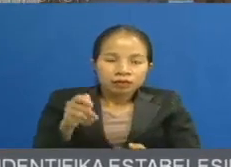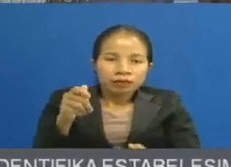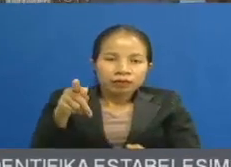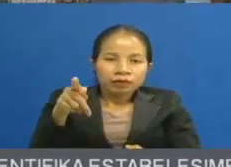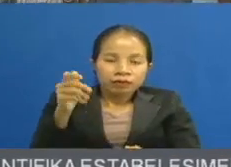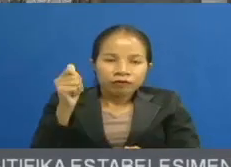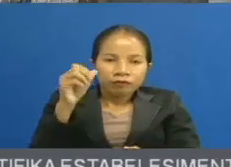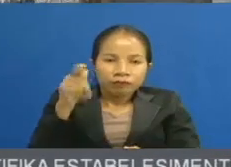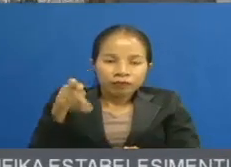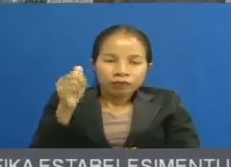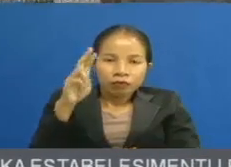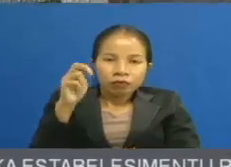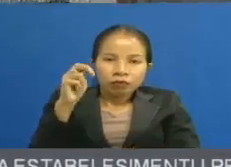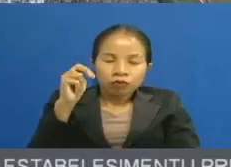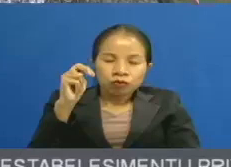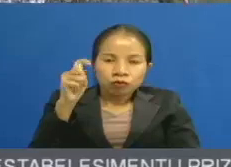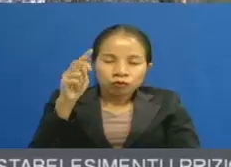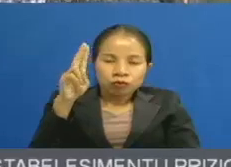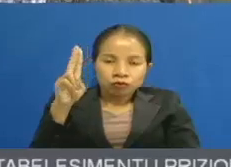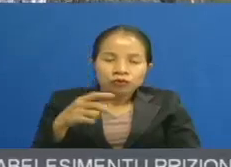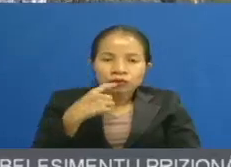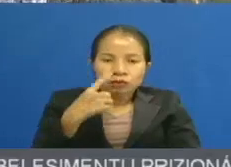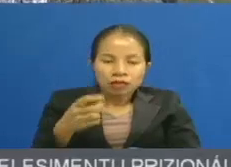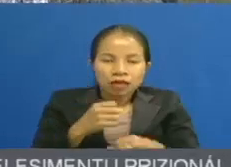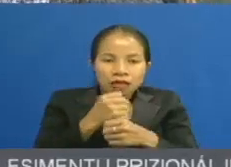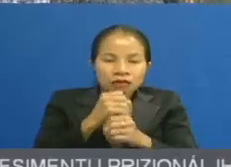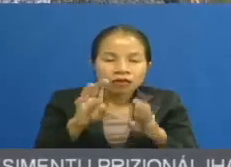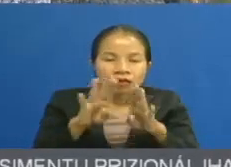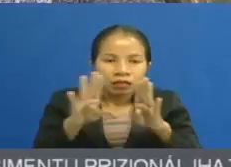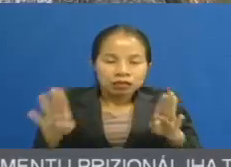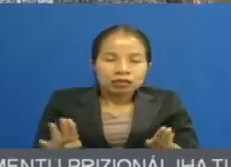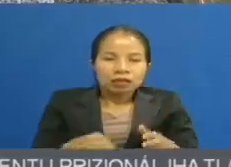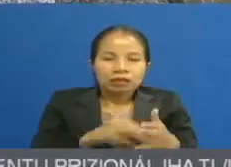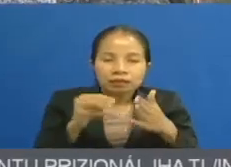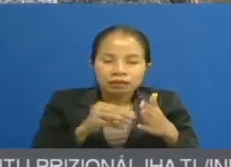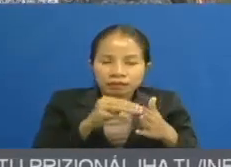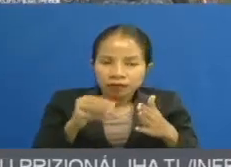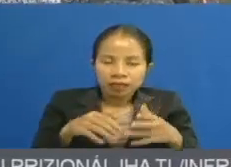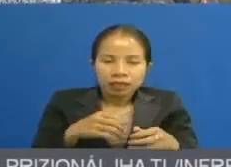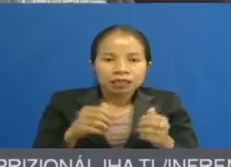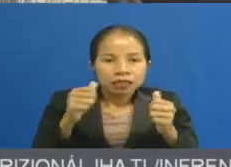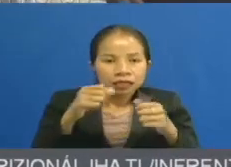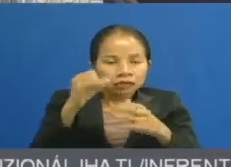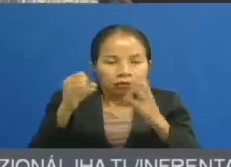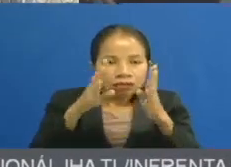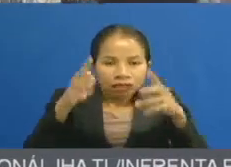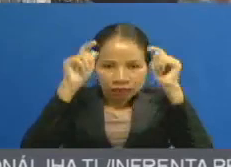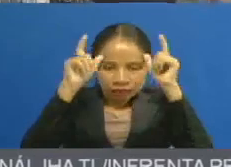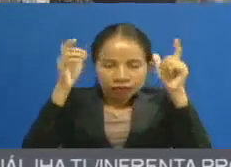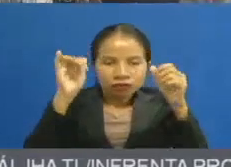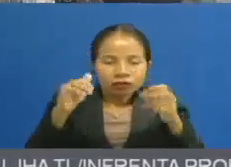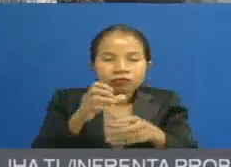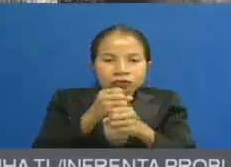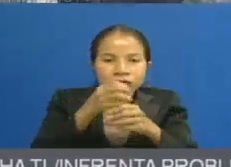Hateten, Oxfam parceiro da GTL, hala ona lançamento do boletim mediador. Nebe antes ne jornalista Timor-Leste se